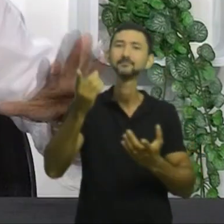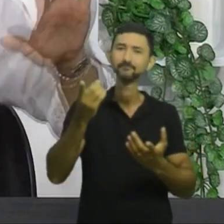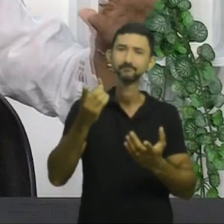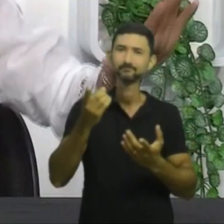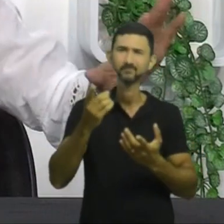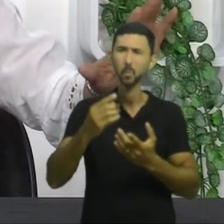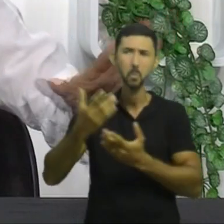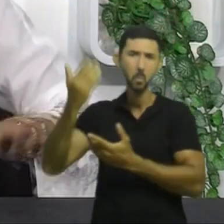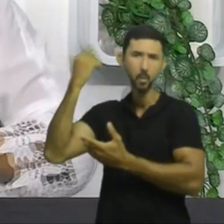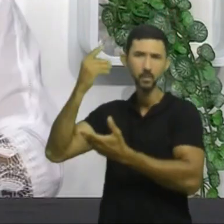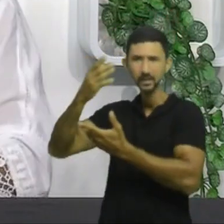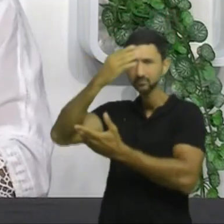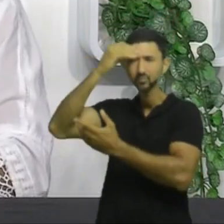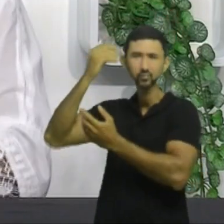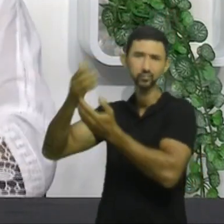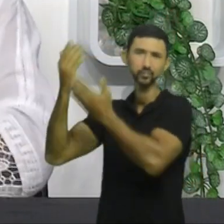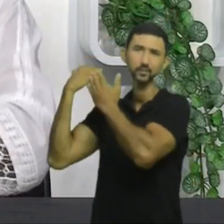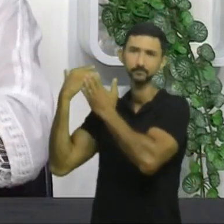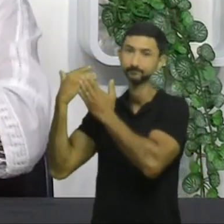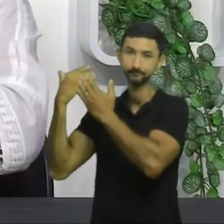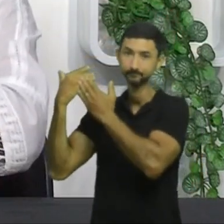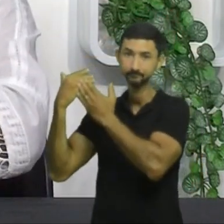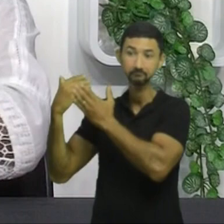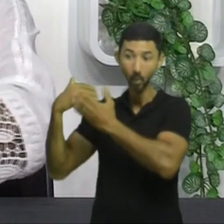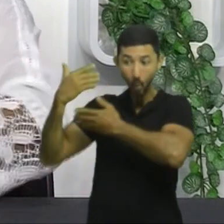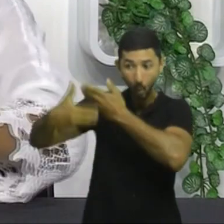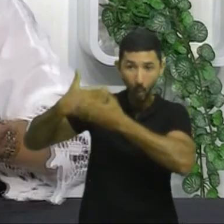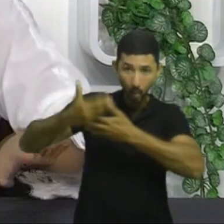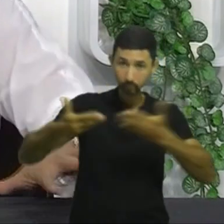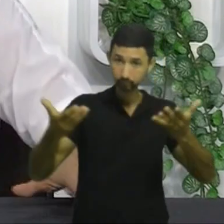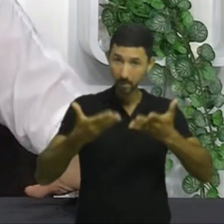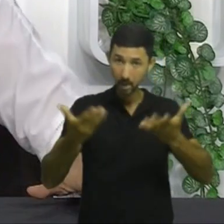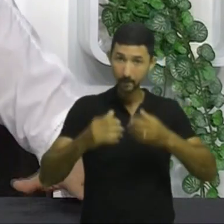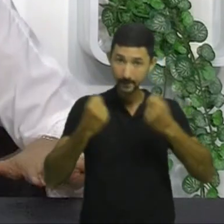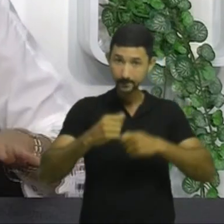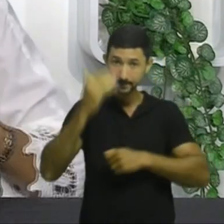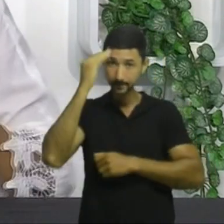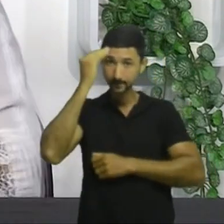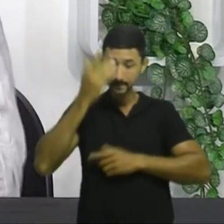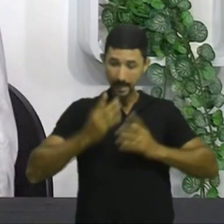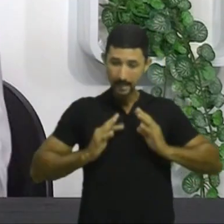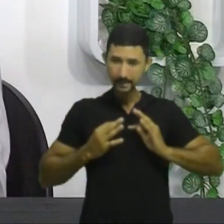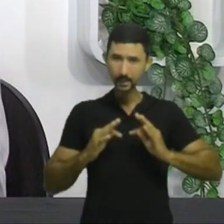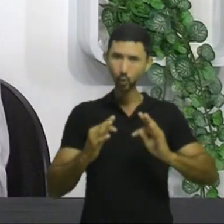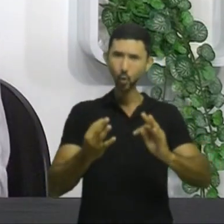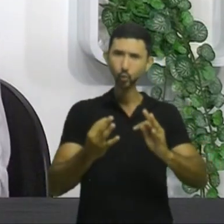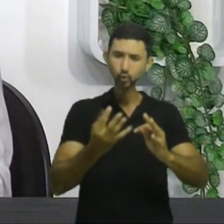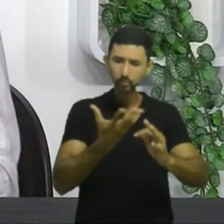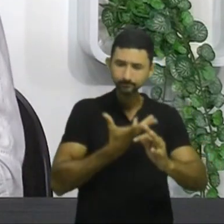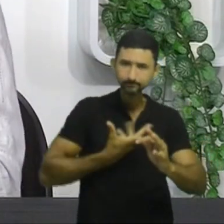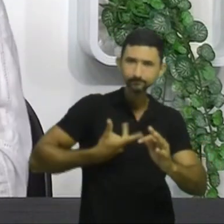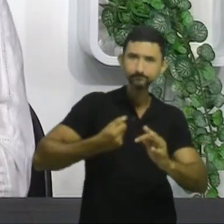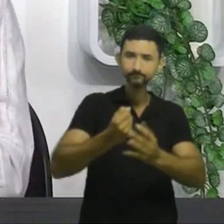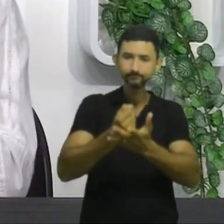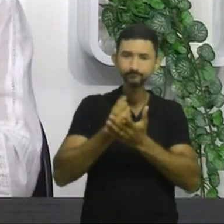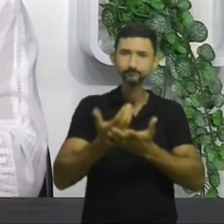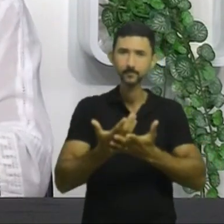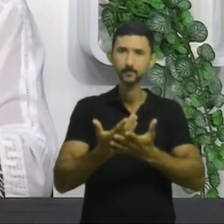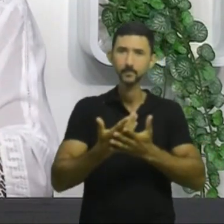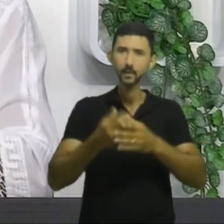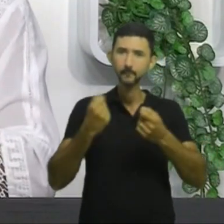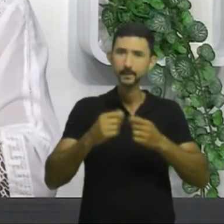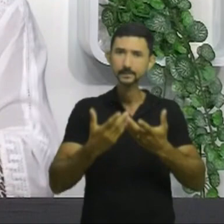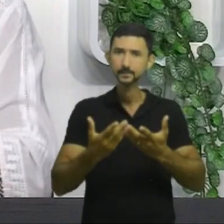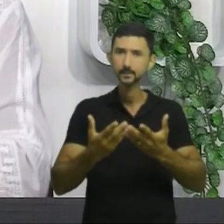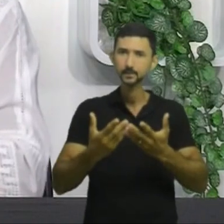ficou para lá e é por isso que nós temos que entender que toda a tecnologia que está ao nosso favor, ela não pode deixar